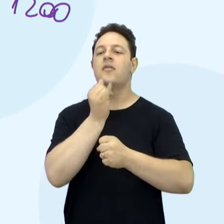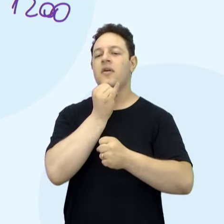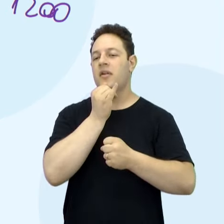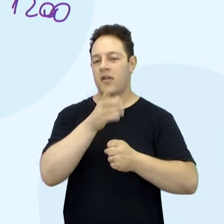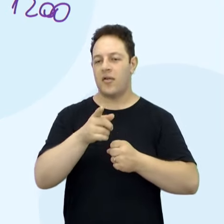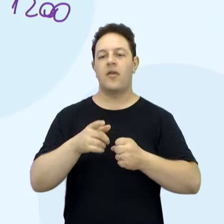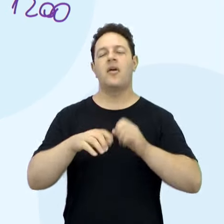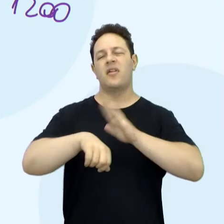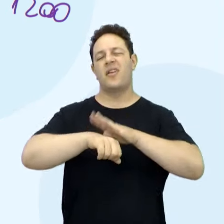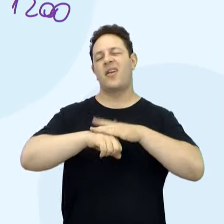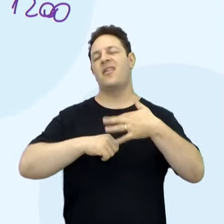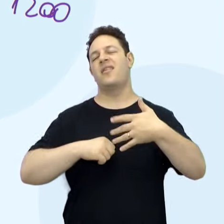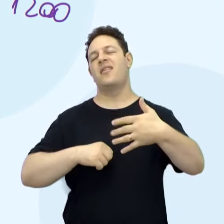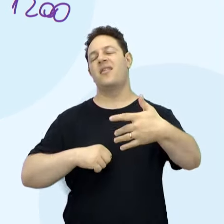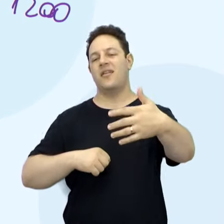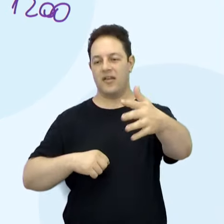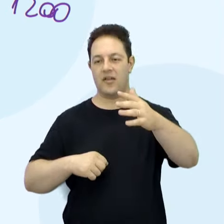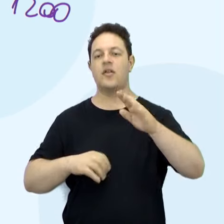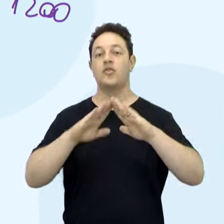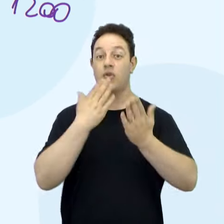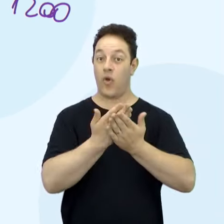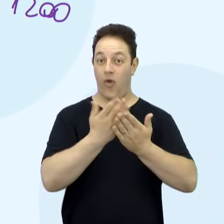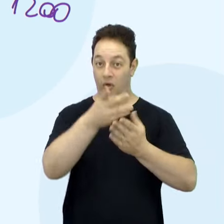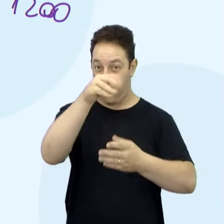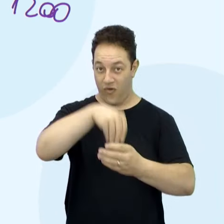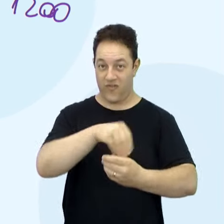um tempo aí que a gente está na escola.